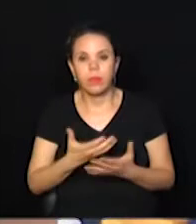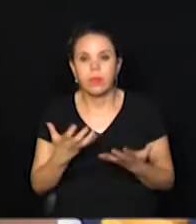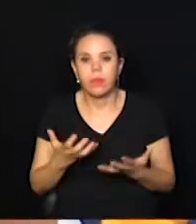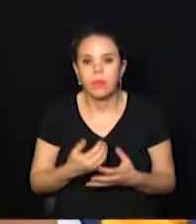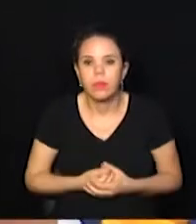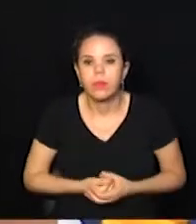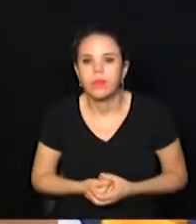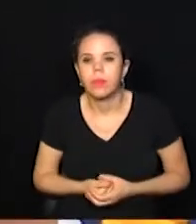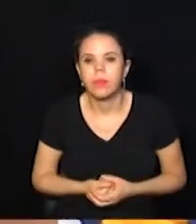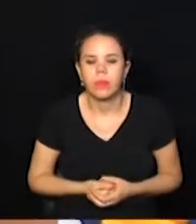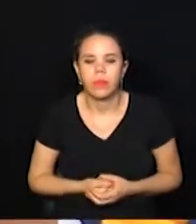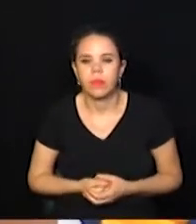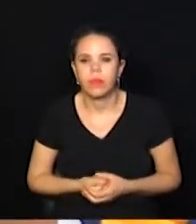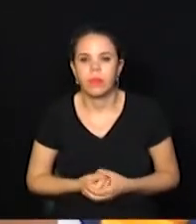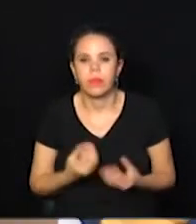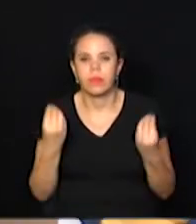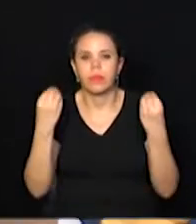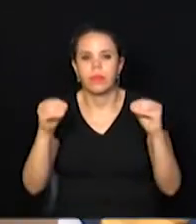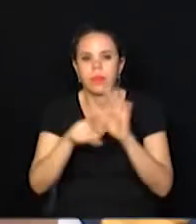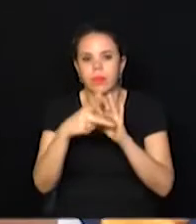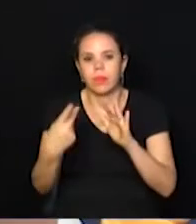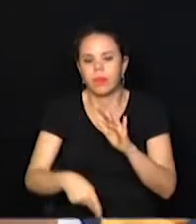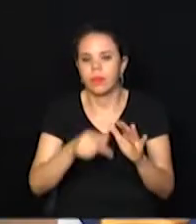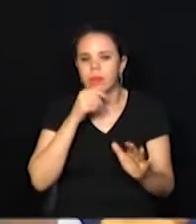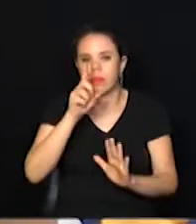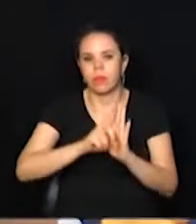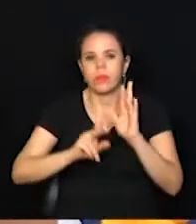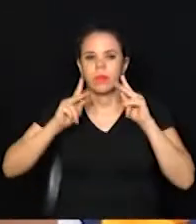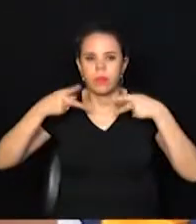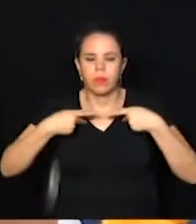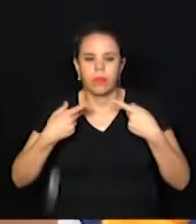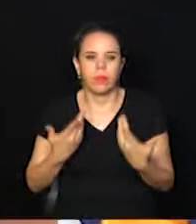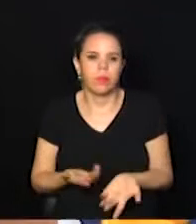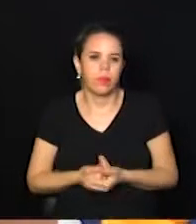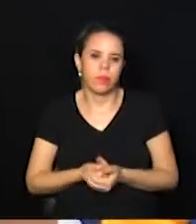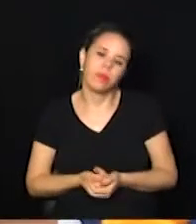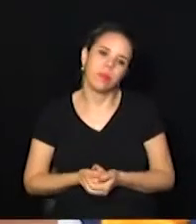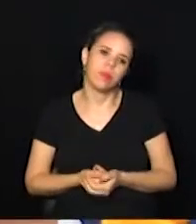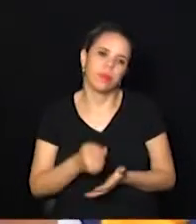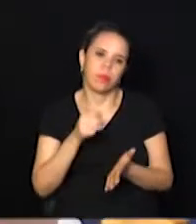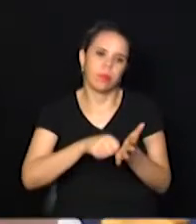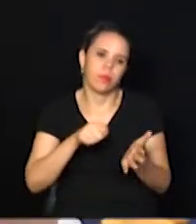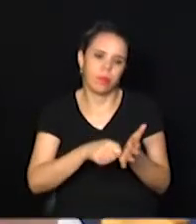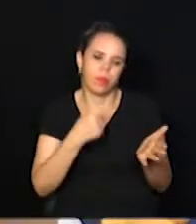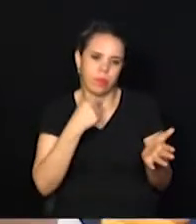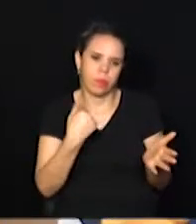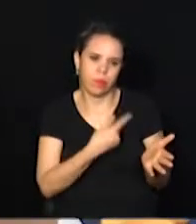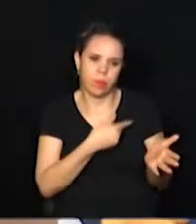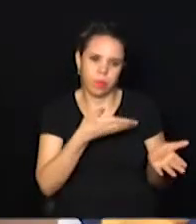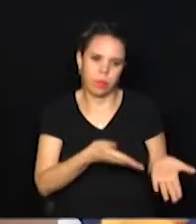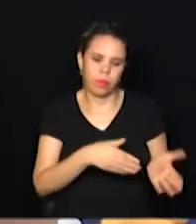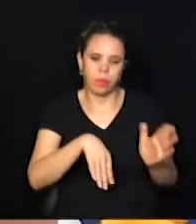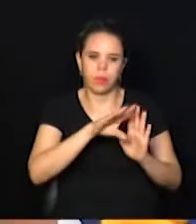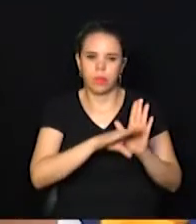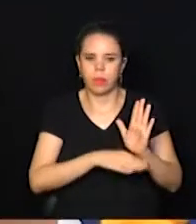Quero colocar aqui que a própria questão dos direitos humanos, no Caderno Vermelho, que era o nosso programa